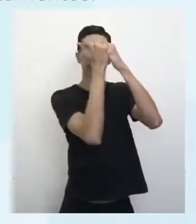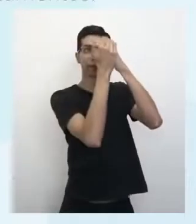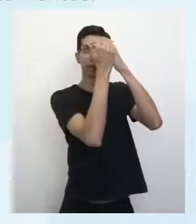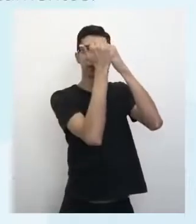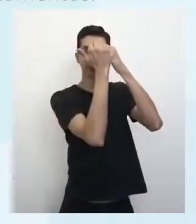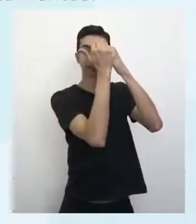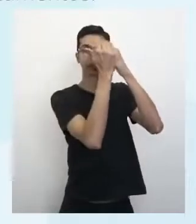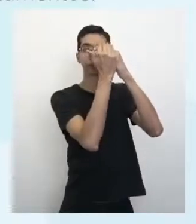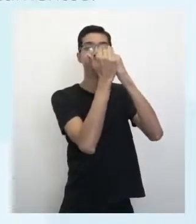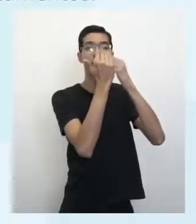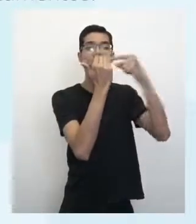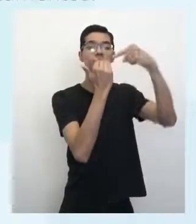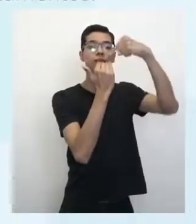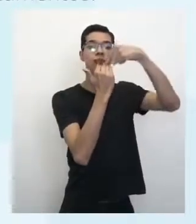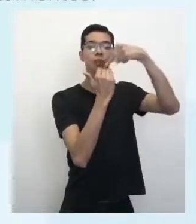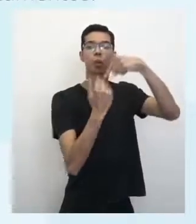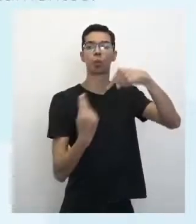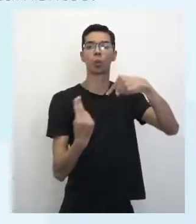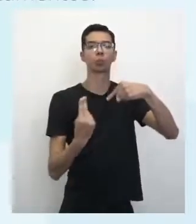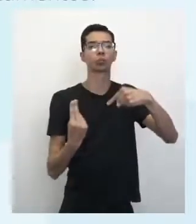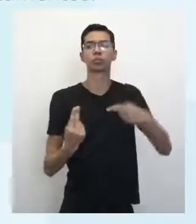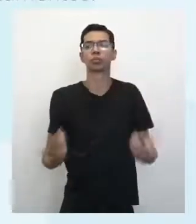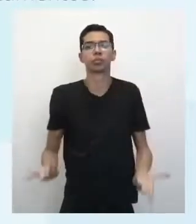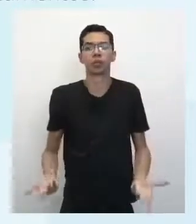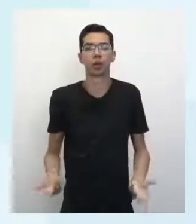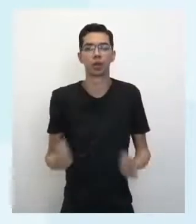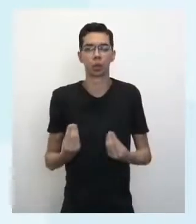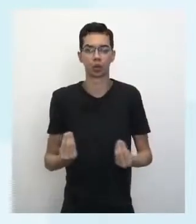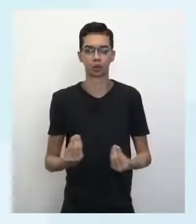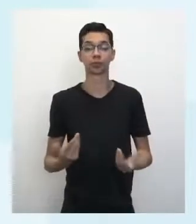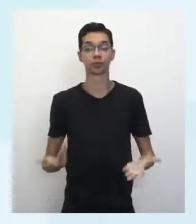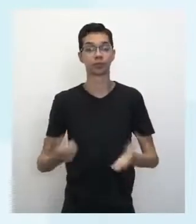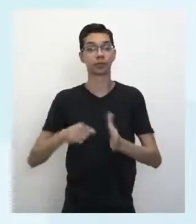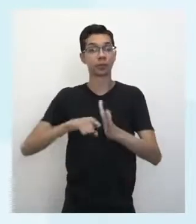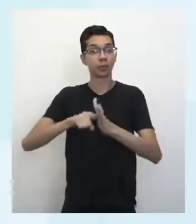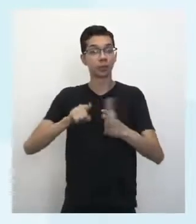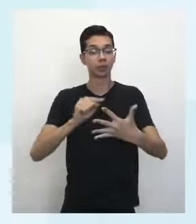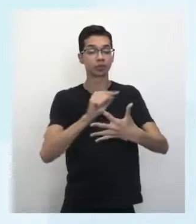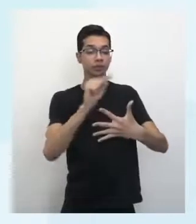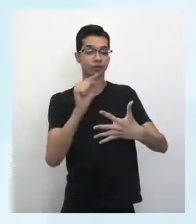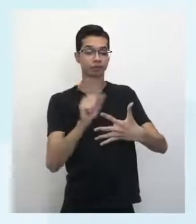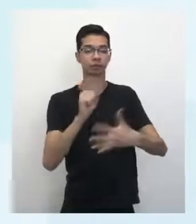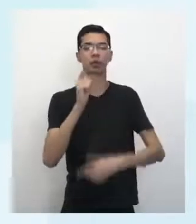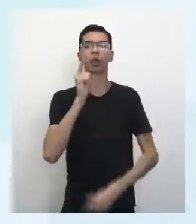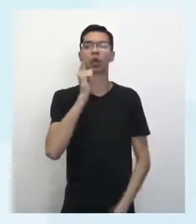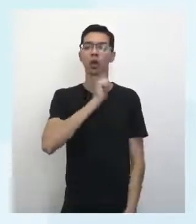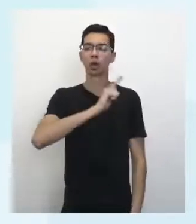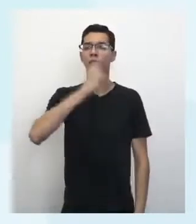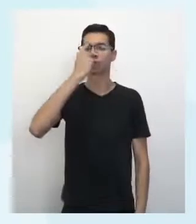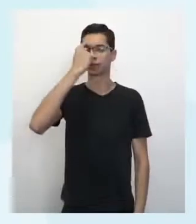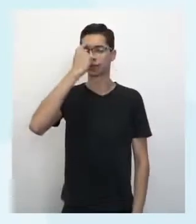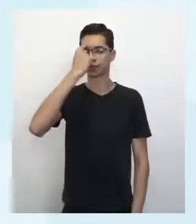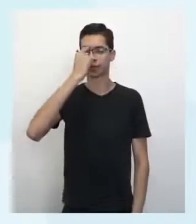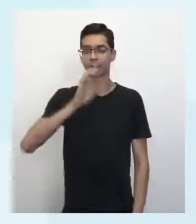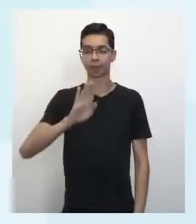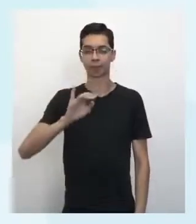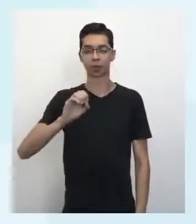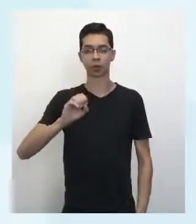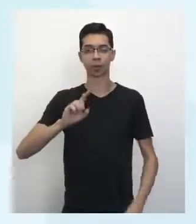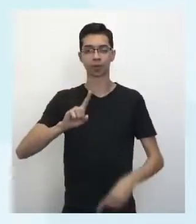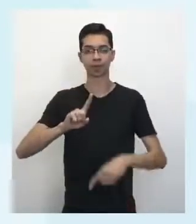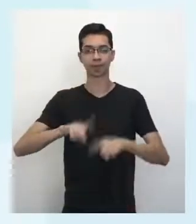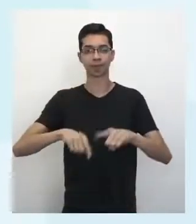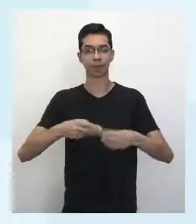dessa doença? E aí, com essa pergunta, os cientistas conseguiram desenvolver um biomaterial onde era